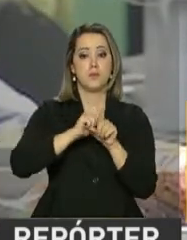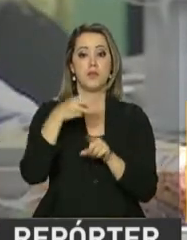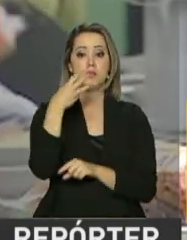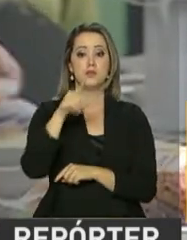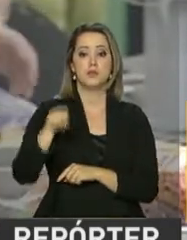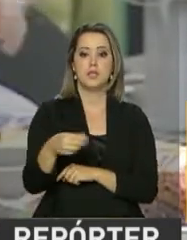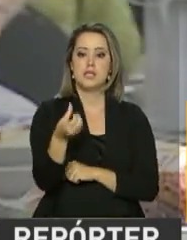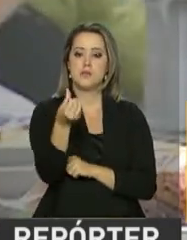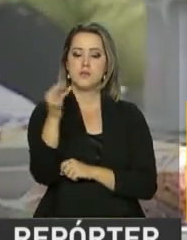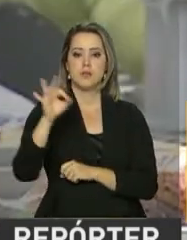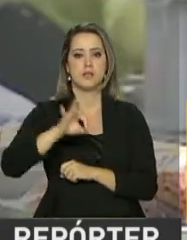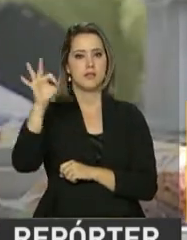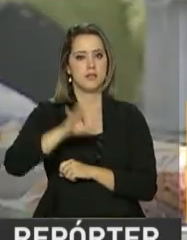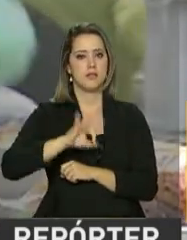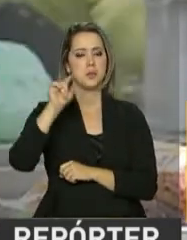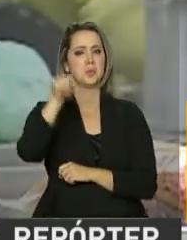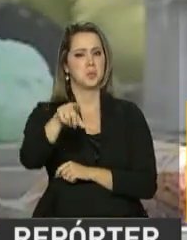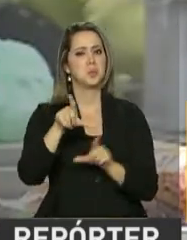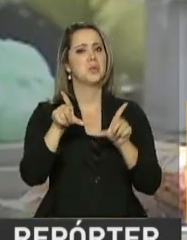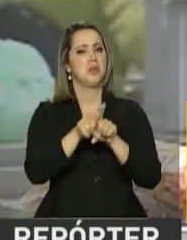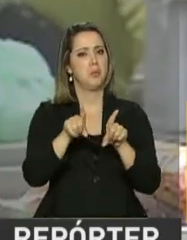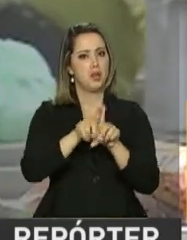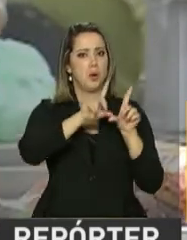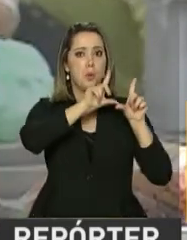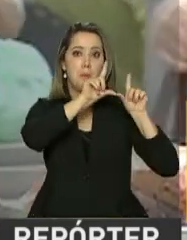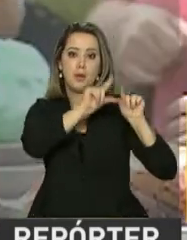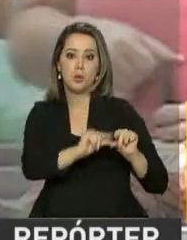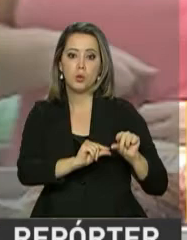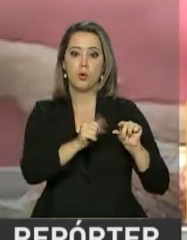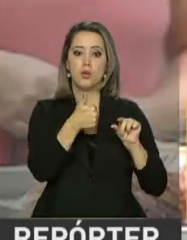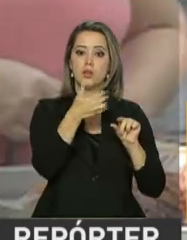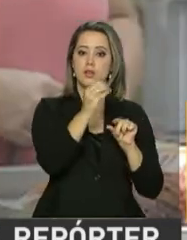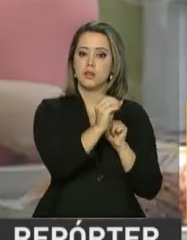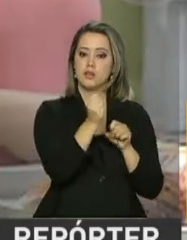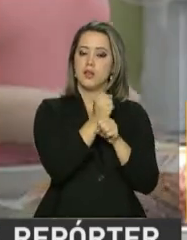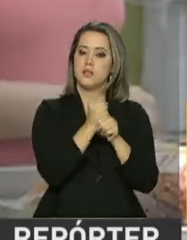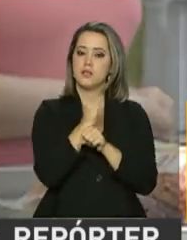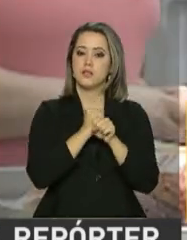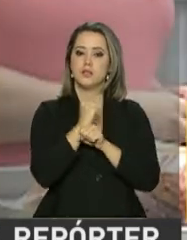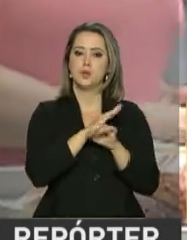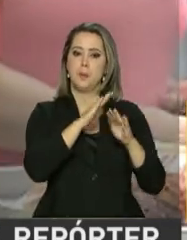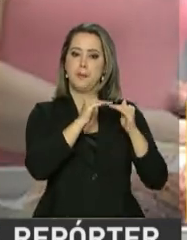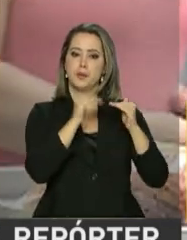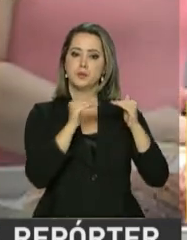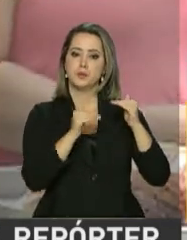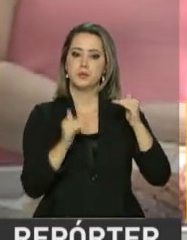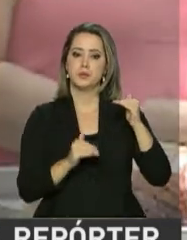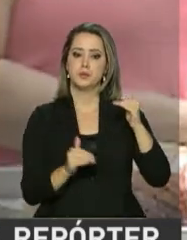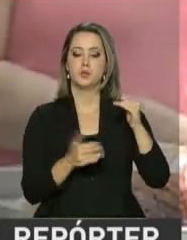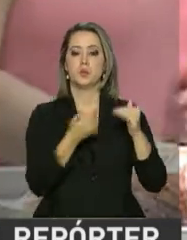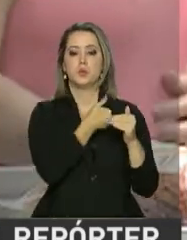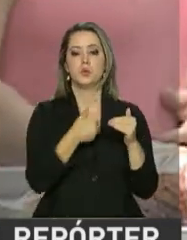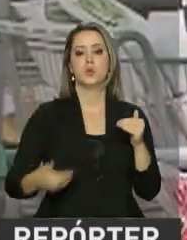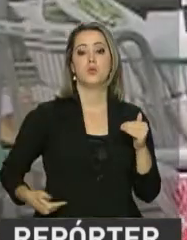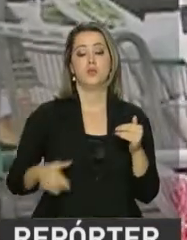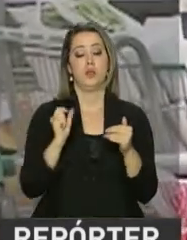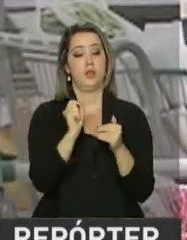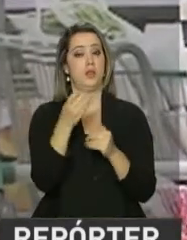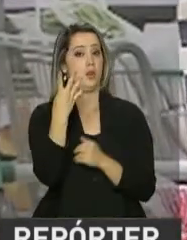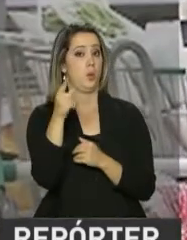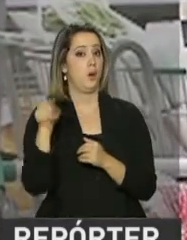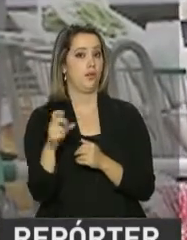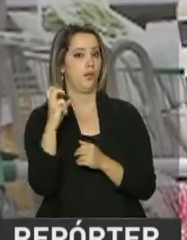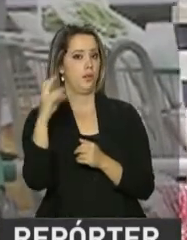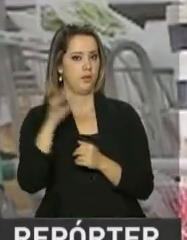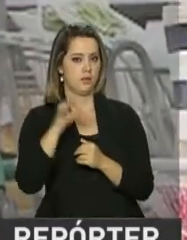3,60 por cento também o menor percentual dos últimos dez anos e bem abaixo do centro da meta estipulada pelo banco central e